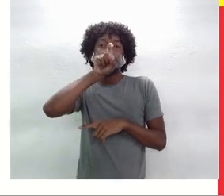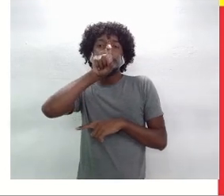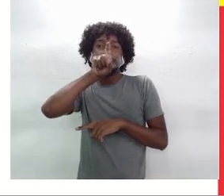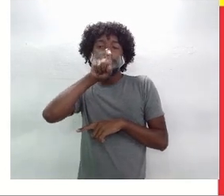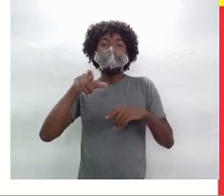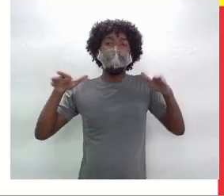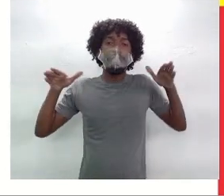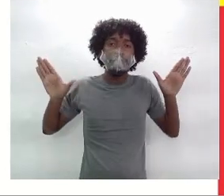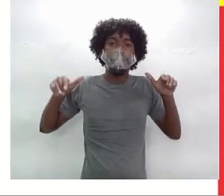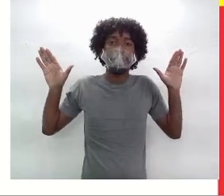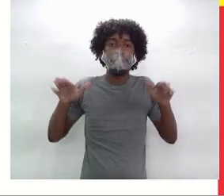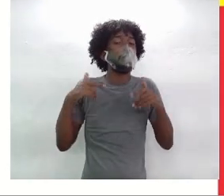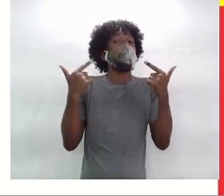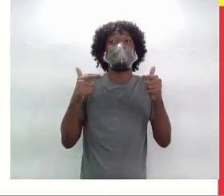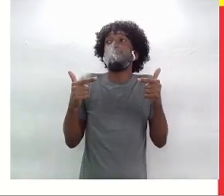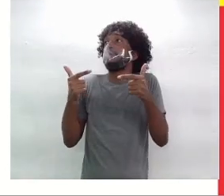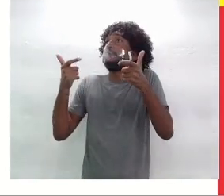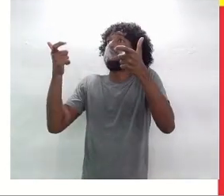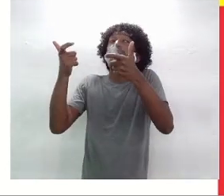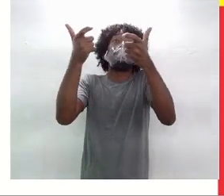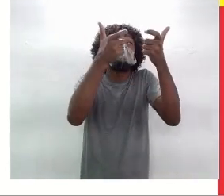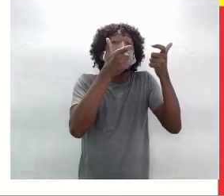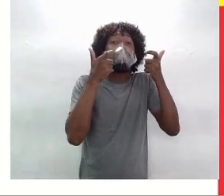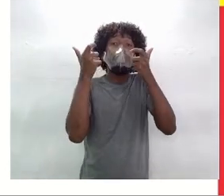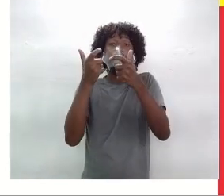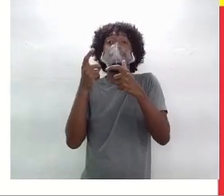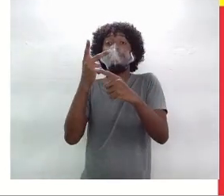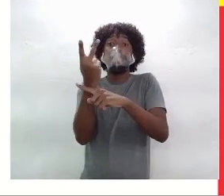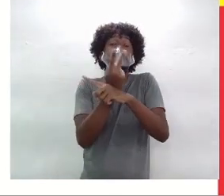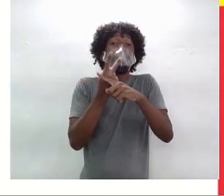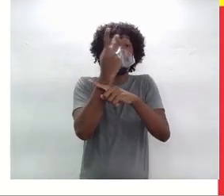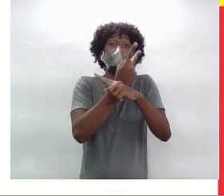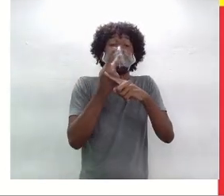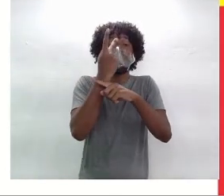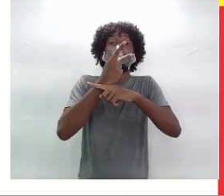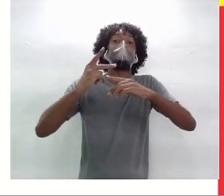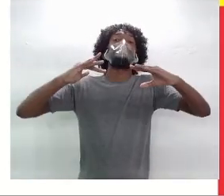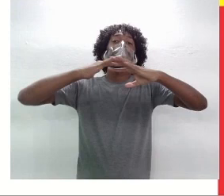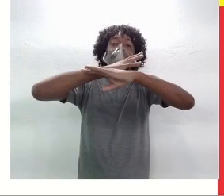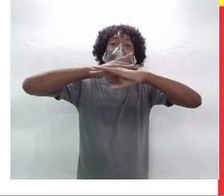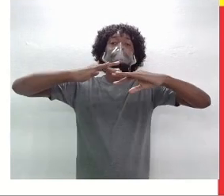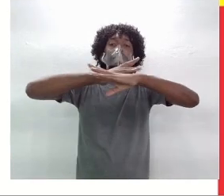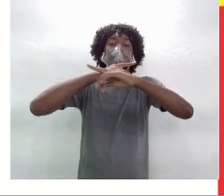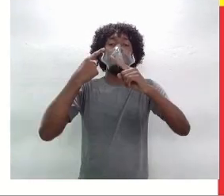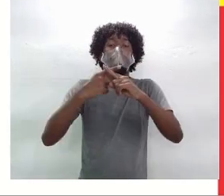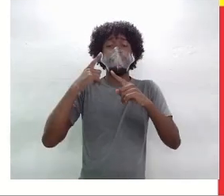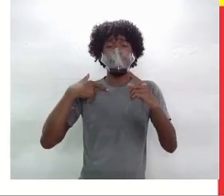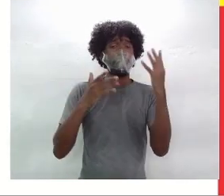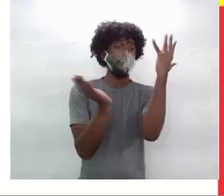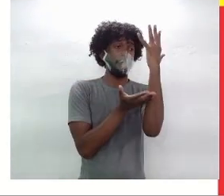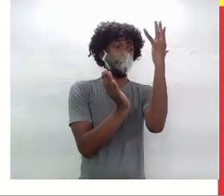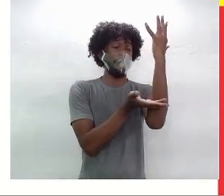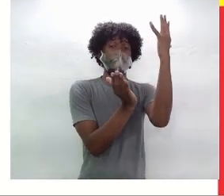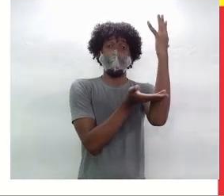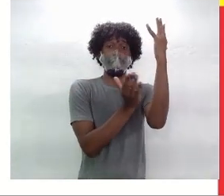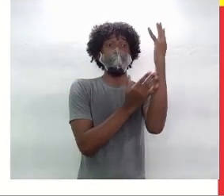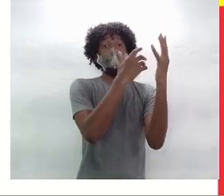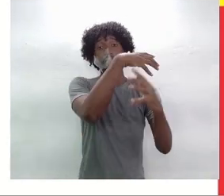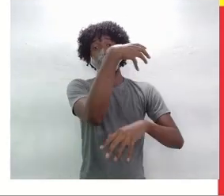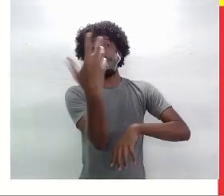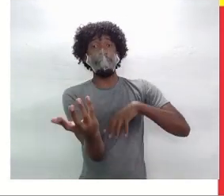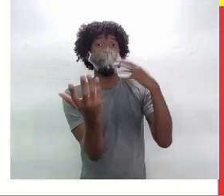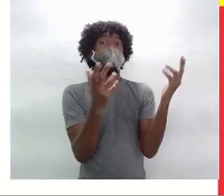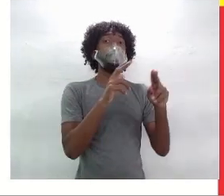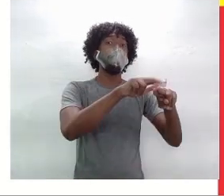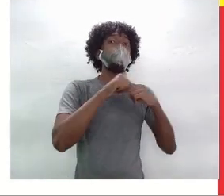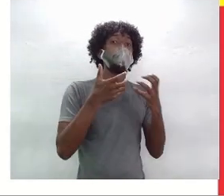habitat, está procurando as grandes cidades, porque o seu habitat ele foi desmatado, principalmente pela essa